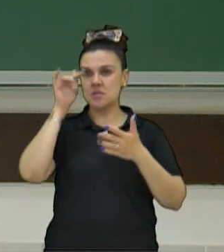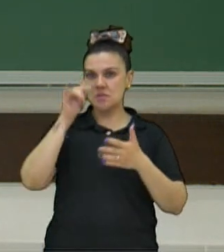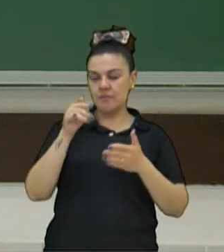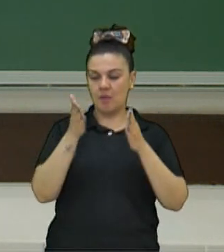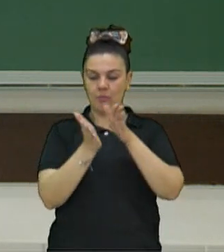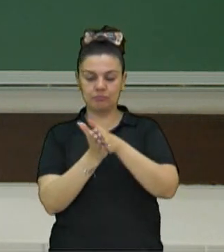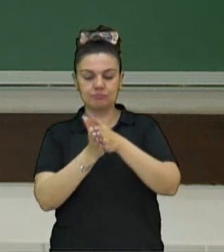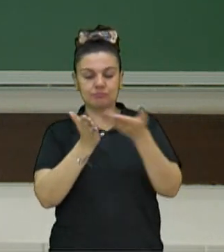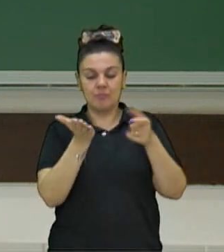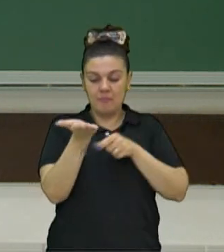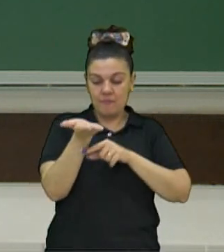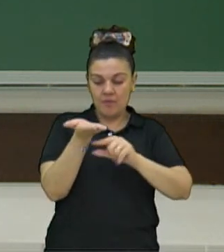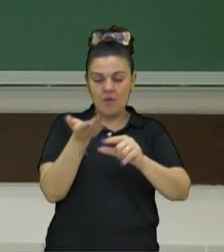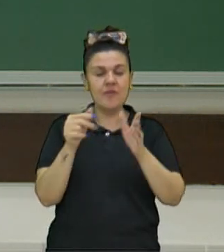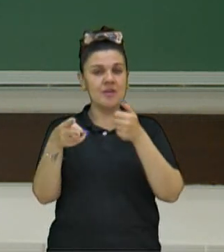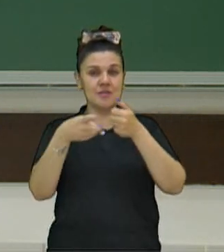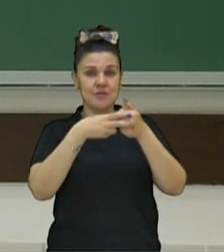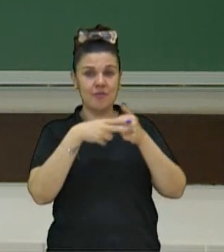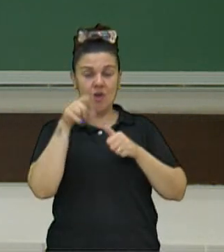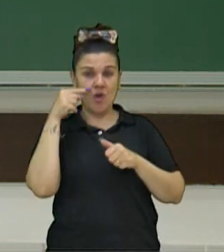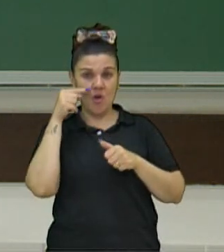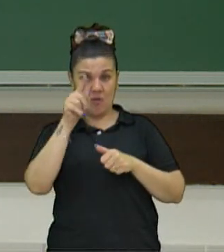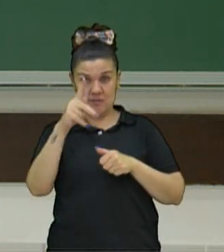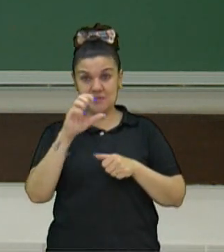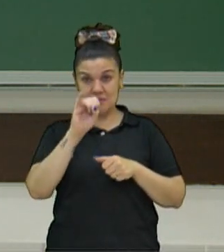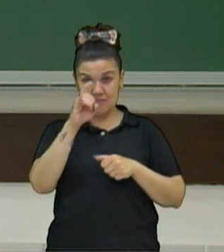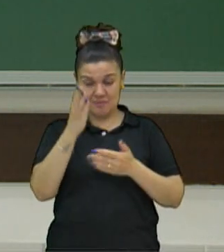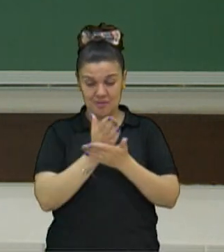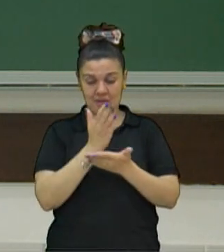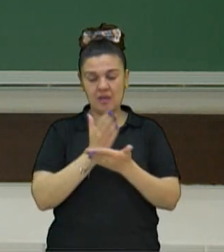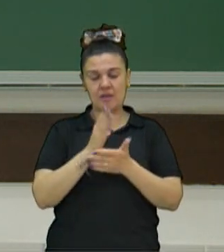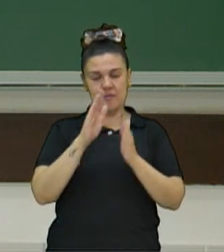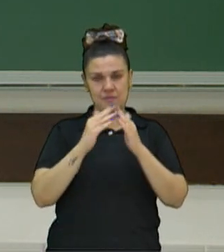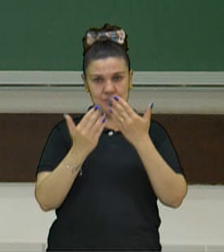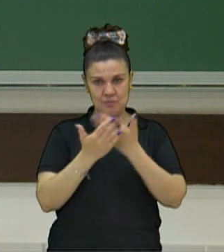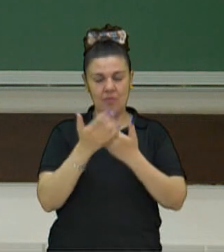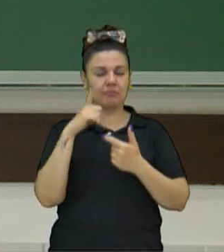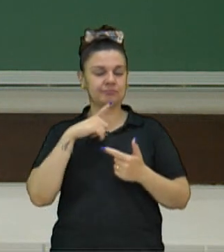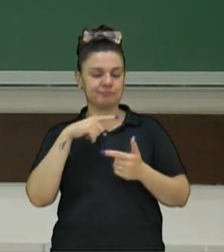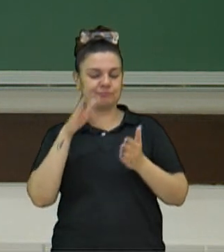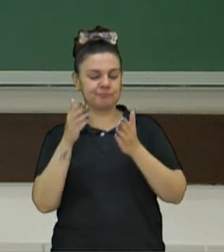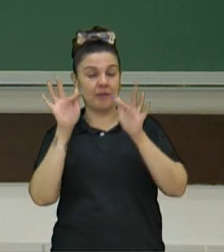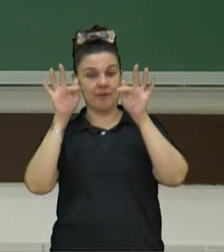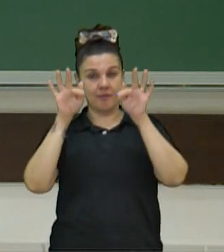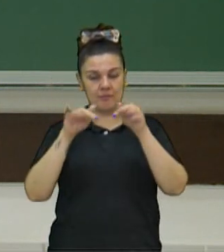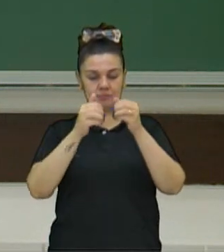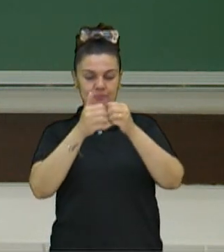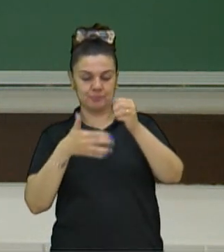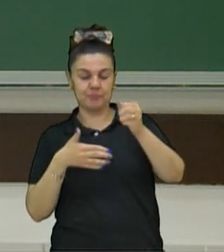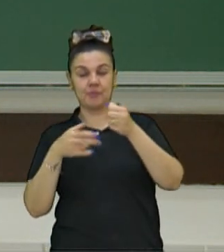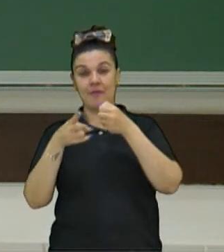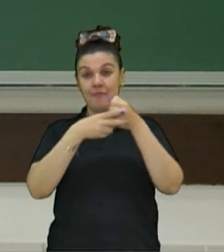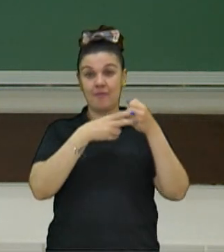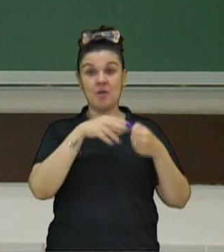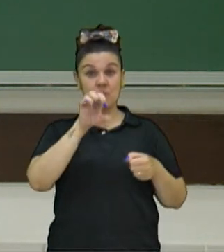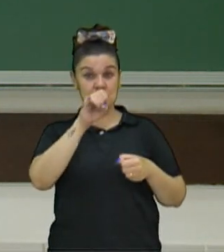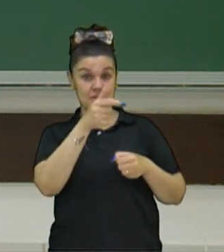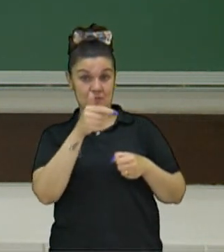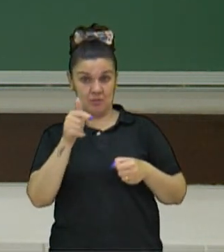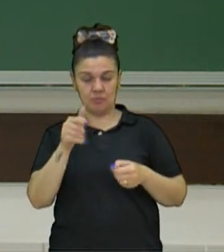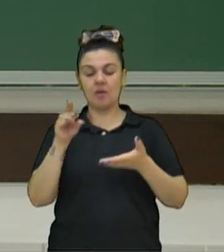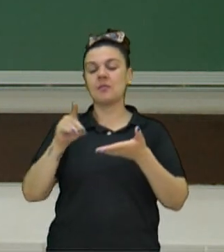uma lista de verbos. Dá uma conferida no teu livro, se você tem o livro da escola, lá no finalzinho, se ele não tem uma lista legal de verbos. Se não,